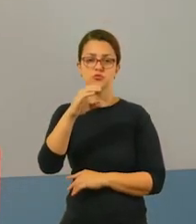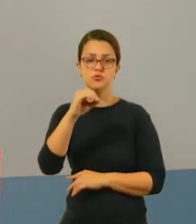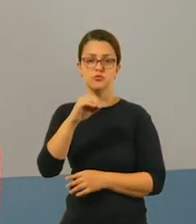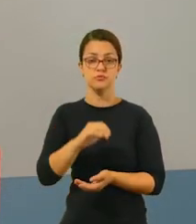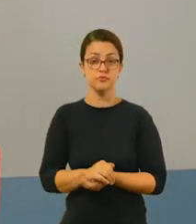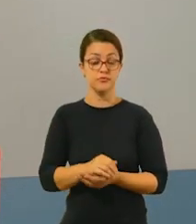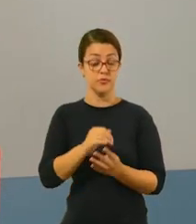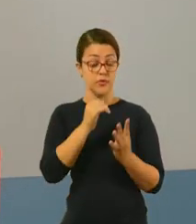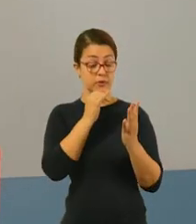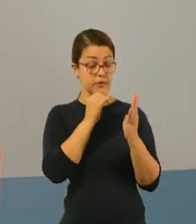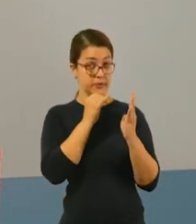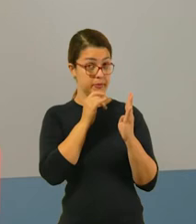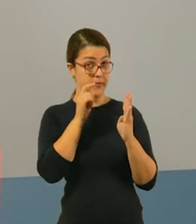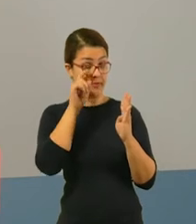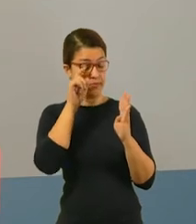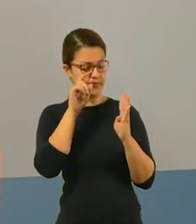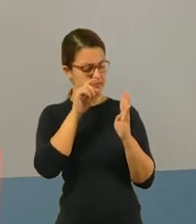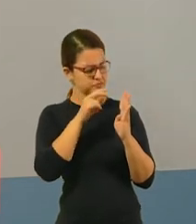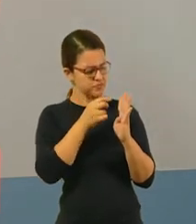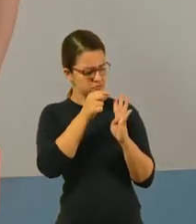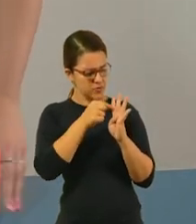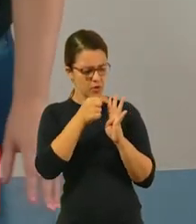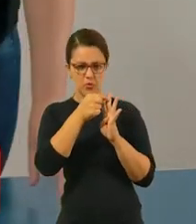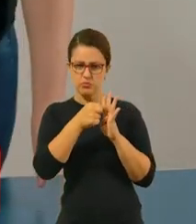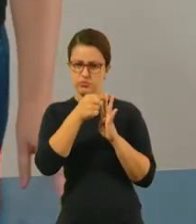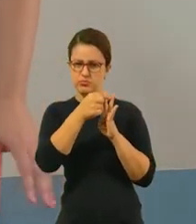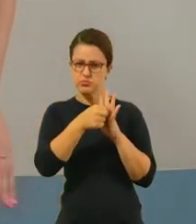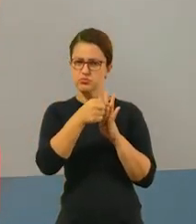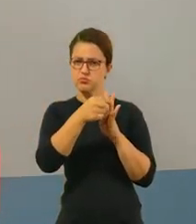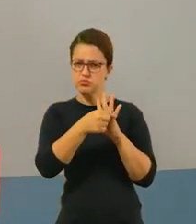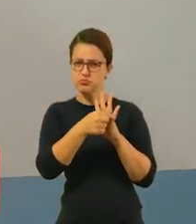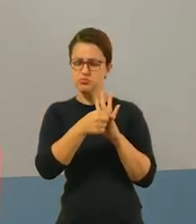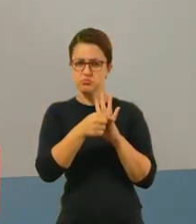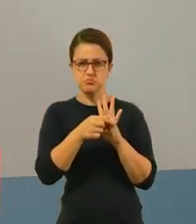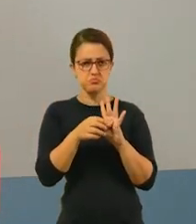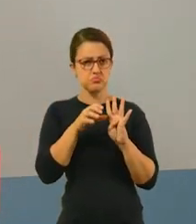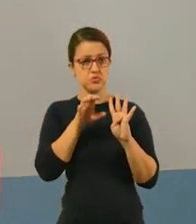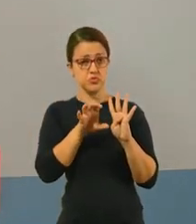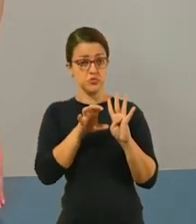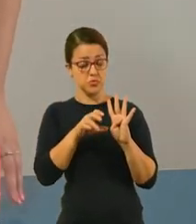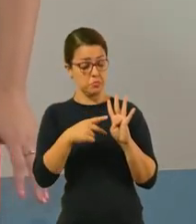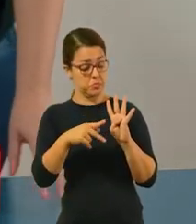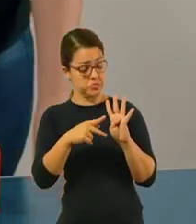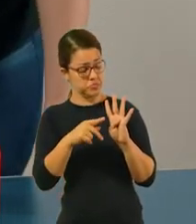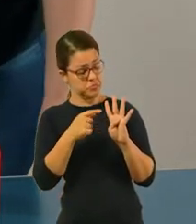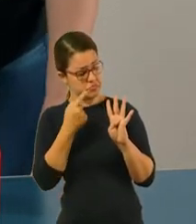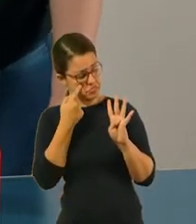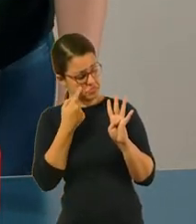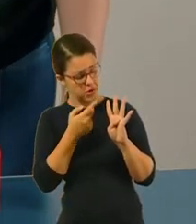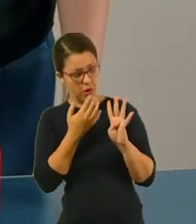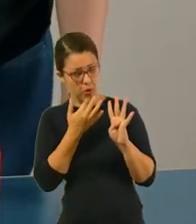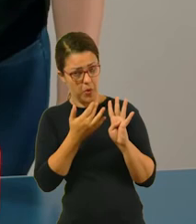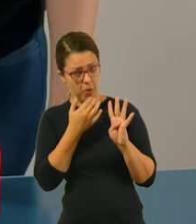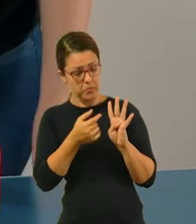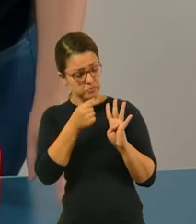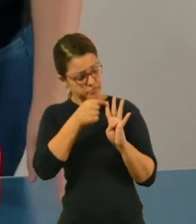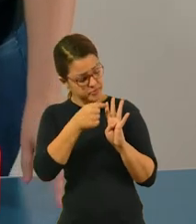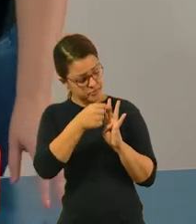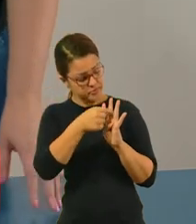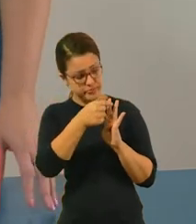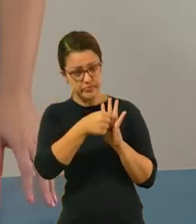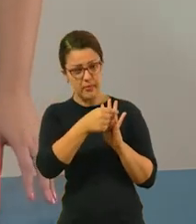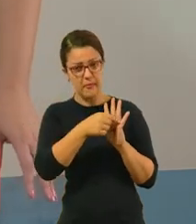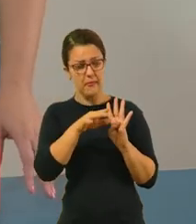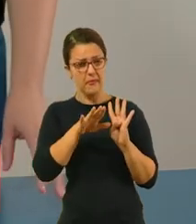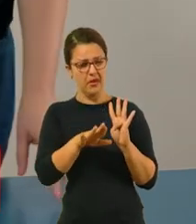Então, veja bem, eles estavam guardando de forma que cada um estava guardando de um jeito, tá vendo? E tem várias cores,